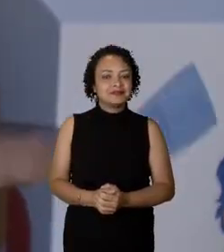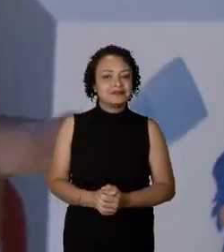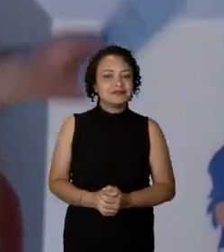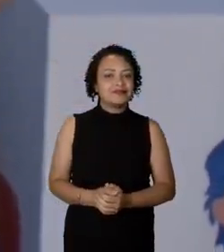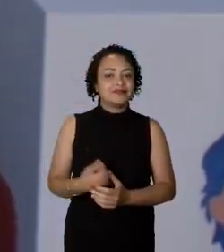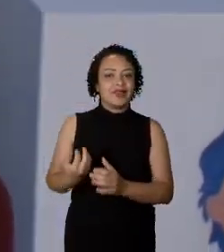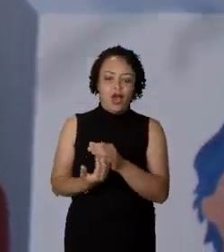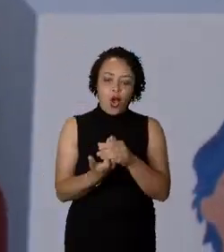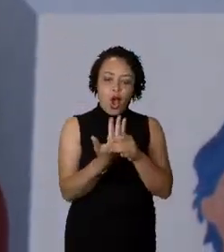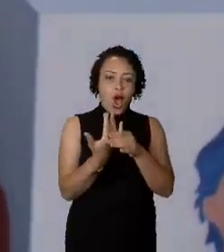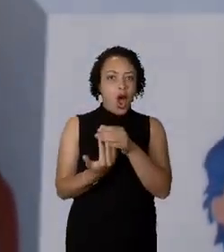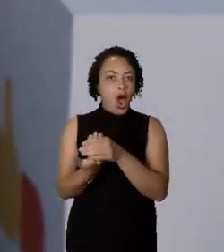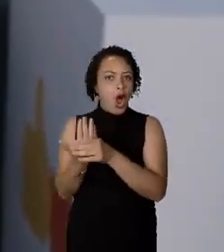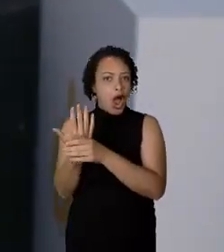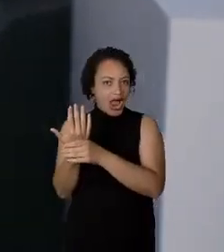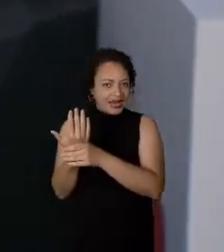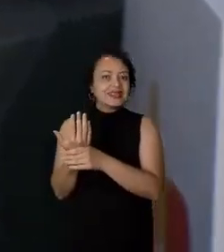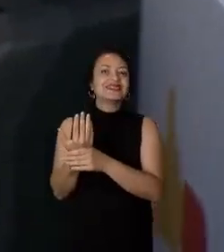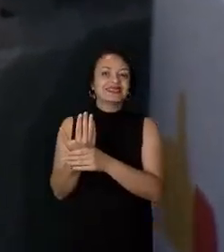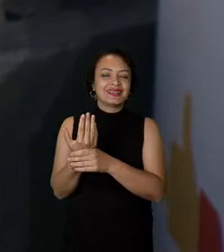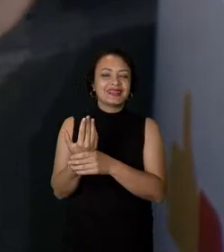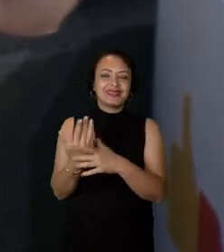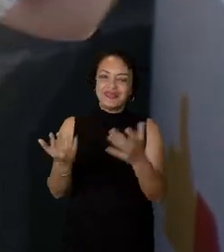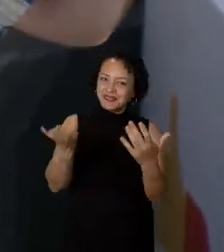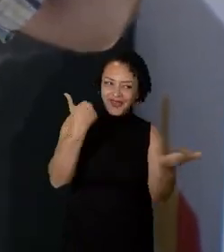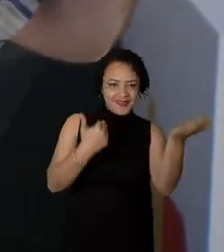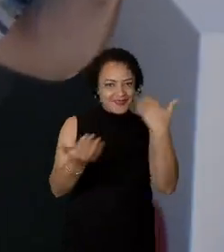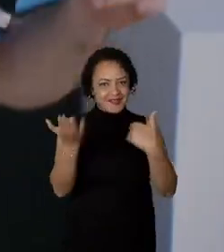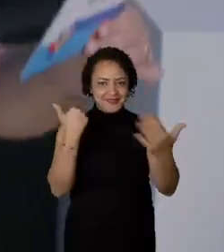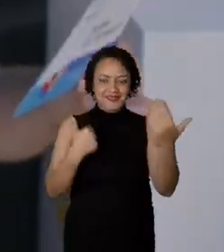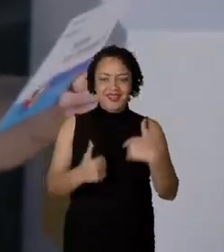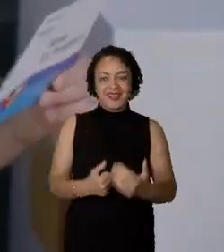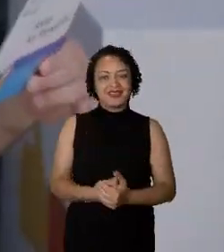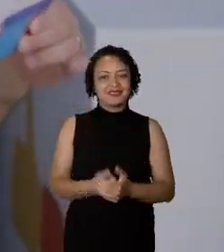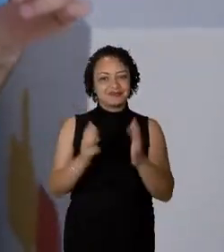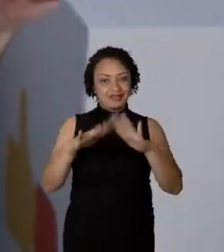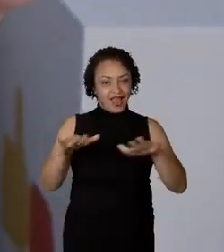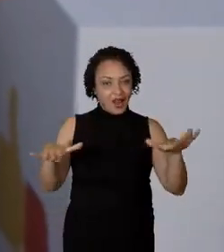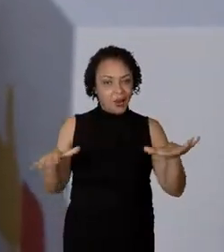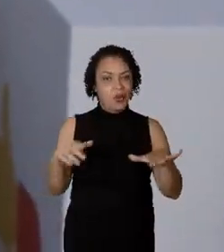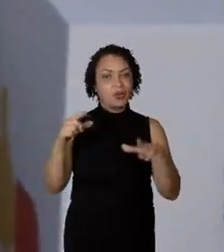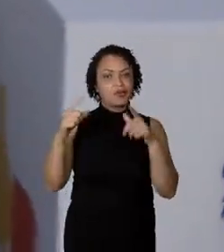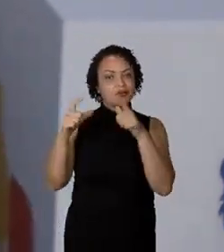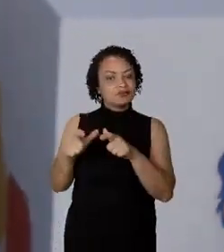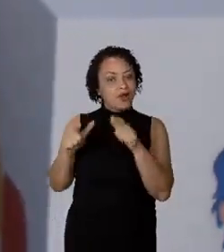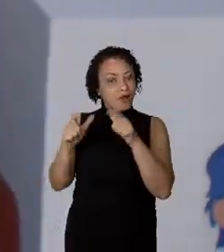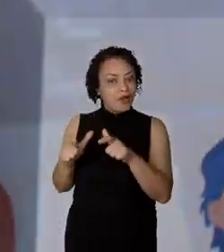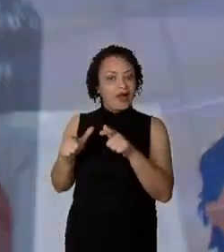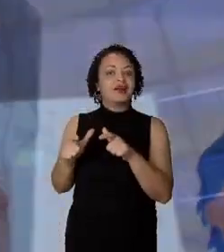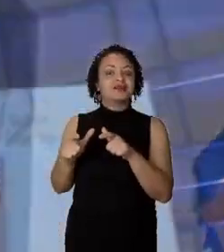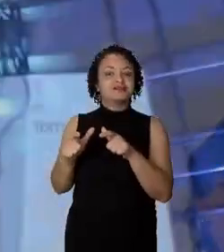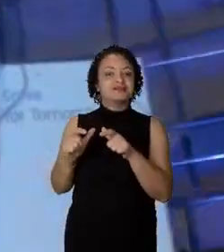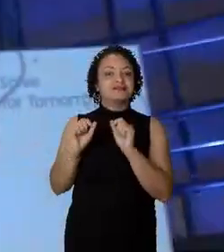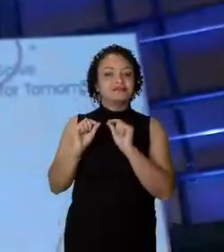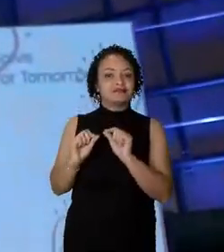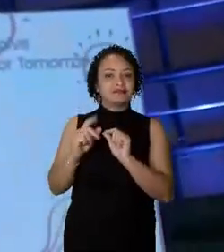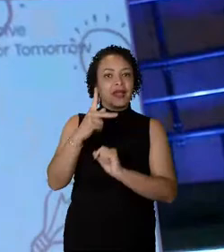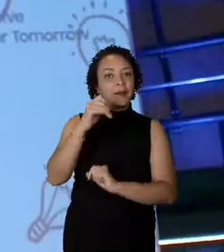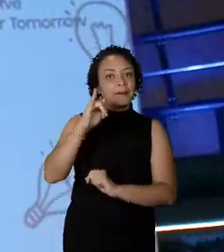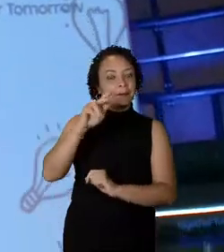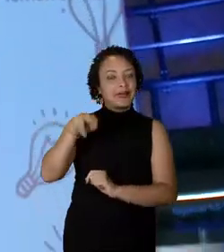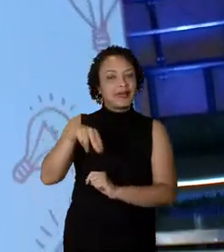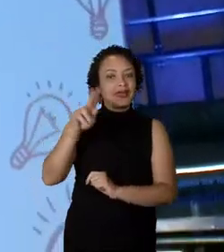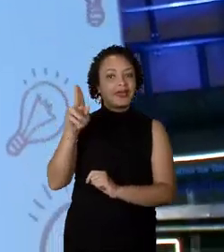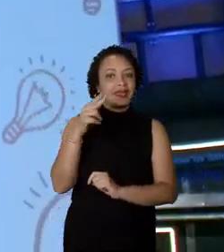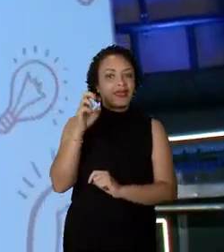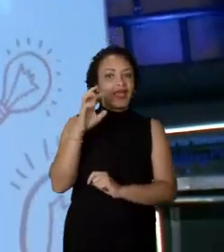Horta Magnética. Venham para cá os alunos do terceiro ano do Centro de Ensino Dom Ungarelli, da cidade de Pinheiro,